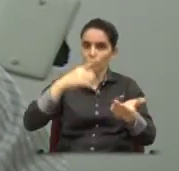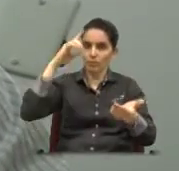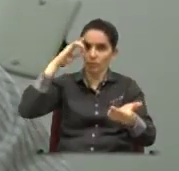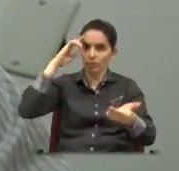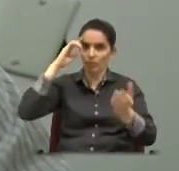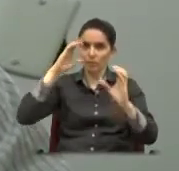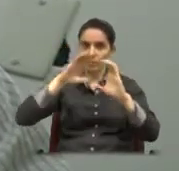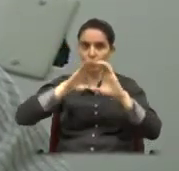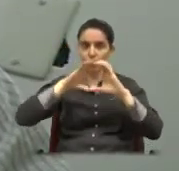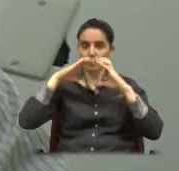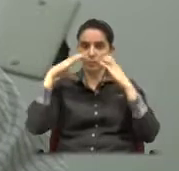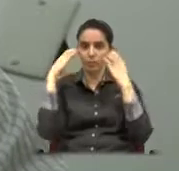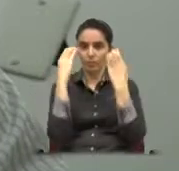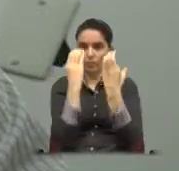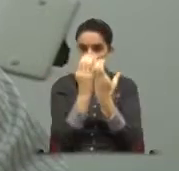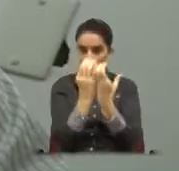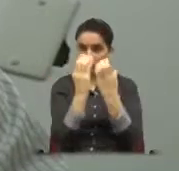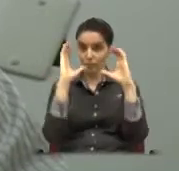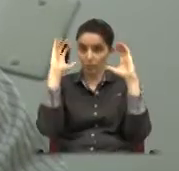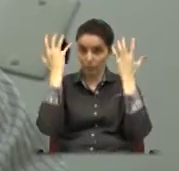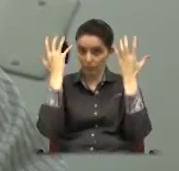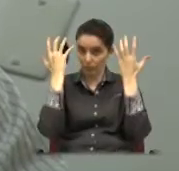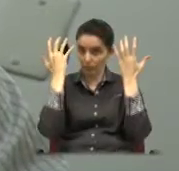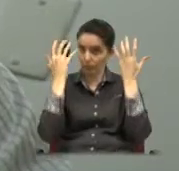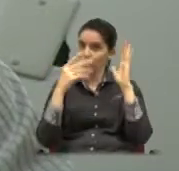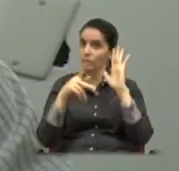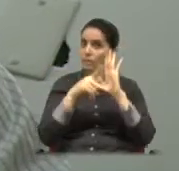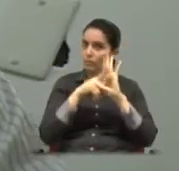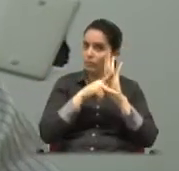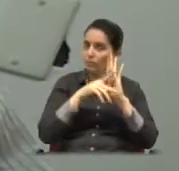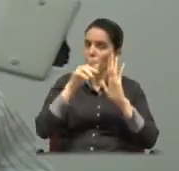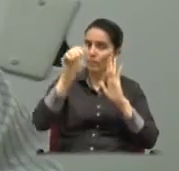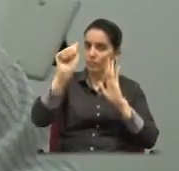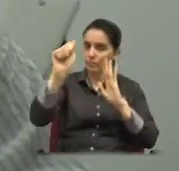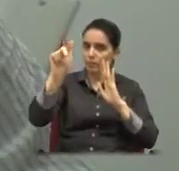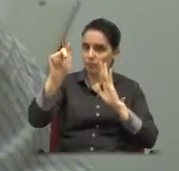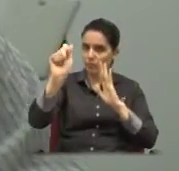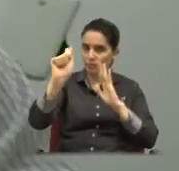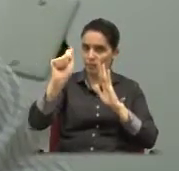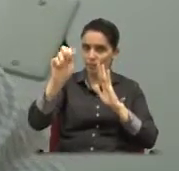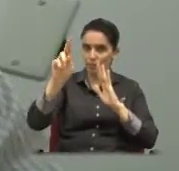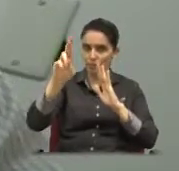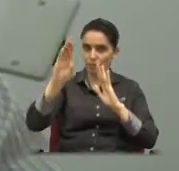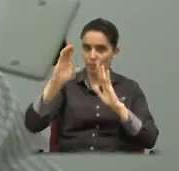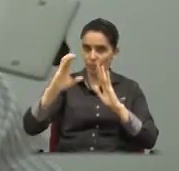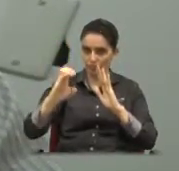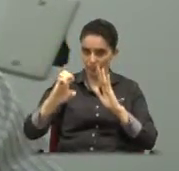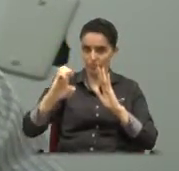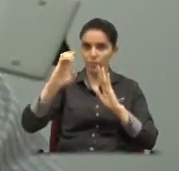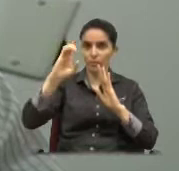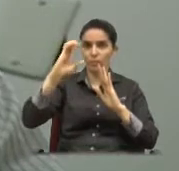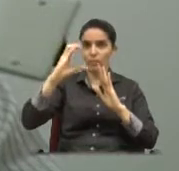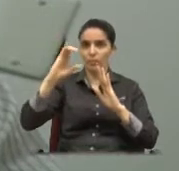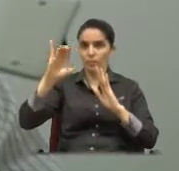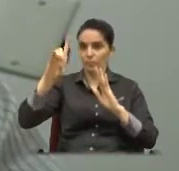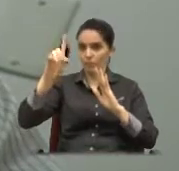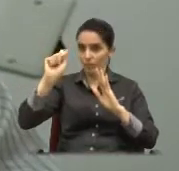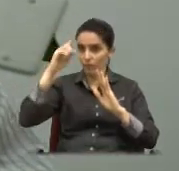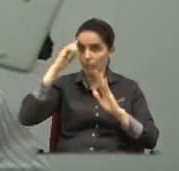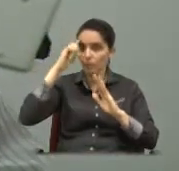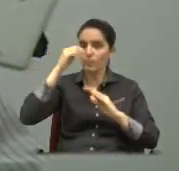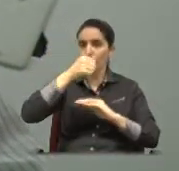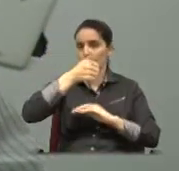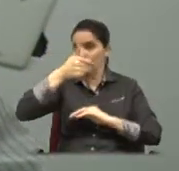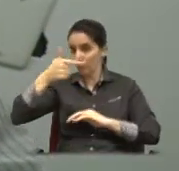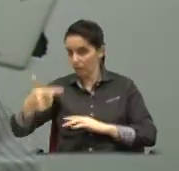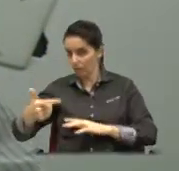que a festa dedicada a Nossa Senhora Aparecida fosse celebrada no dia 12 de outubro. Uma razão para a